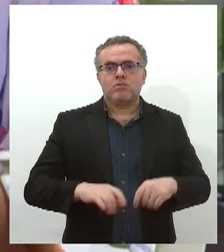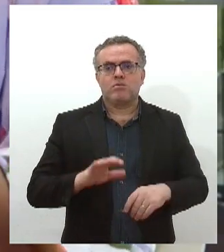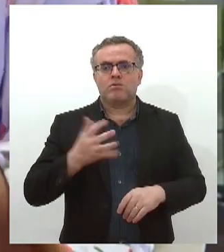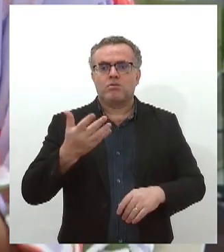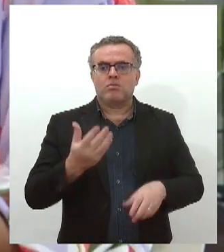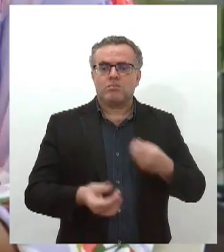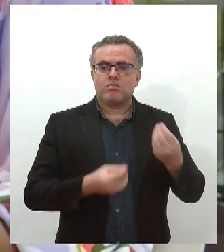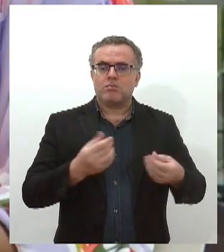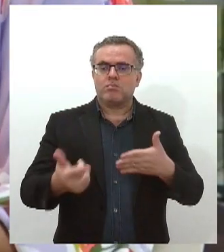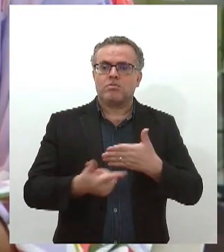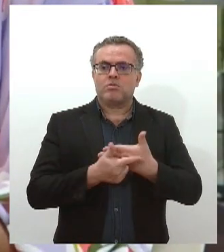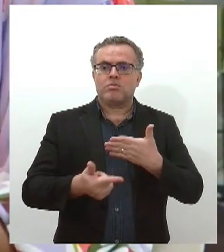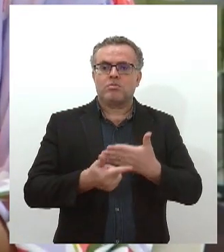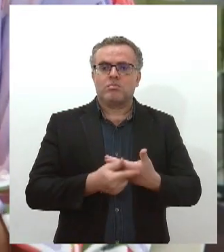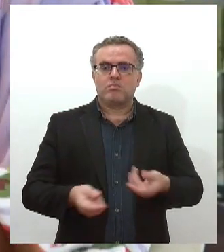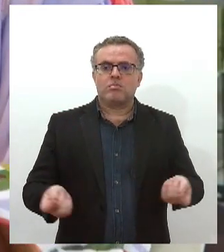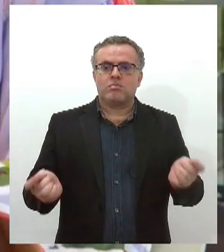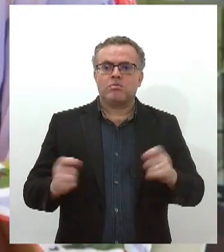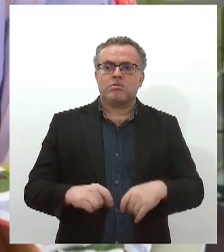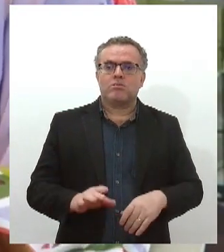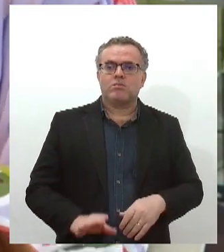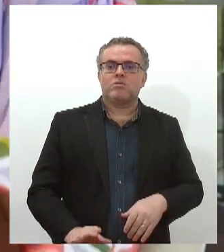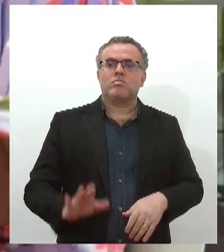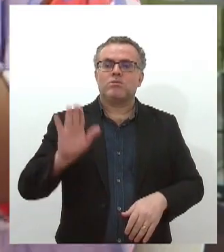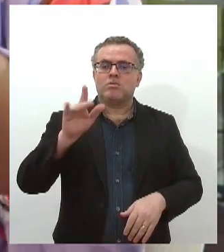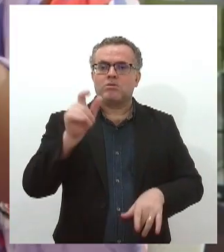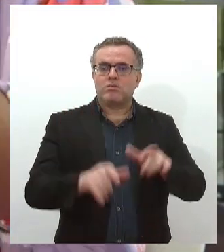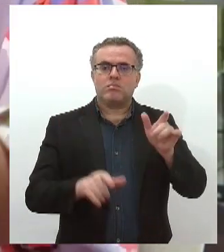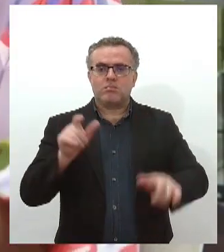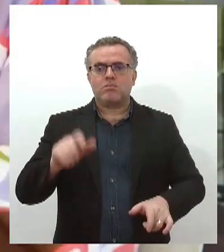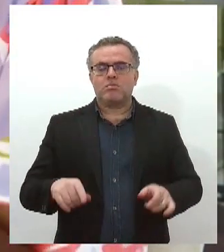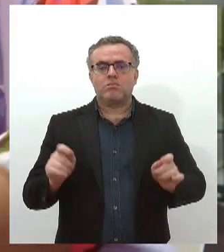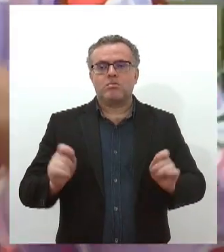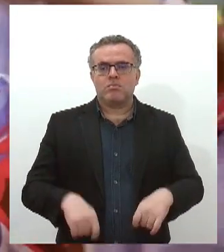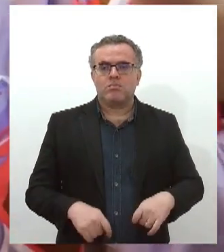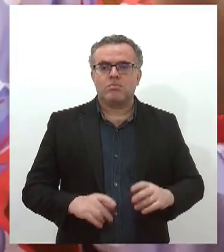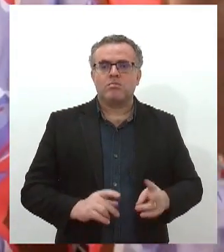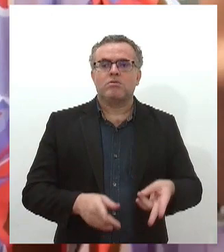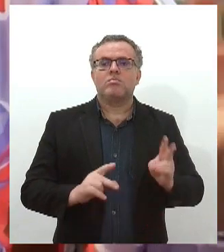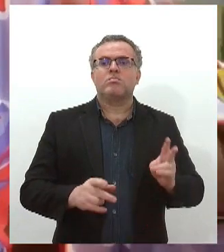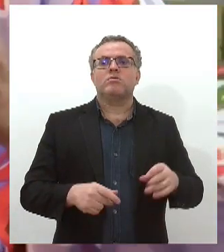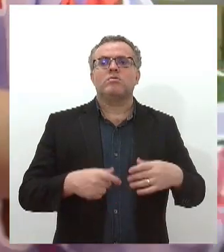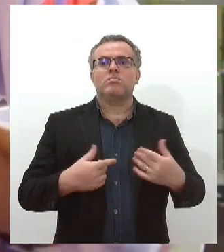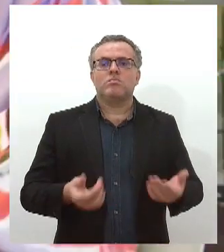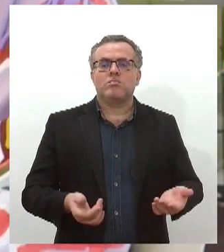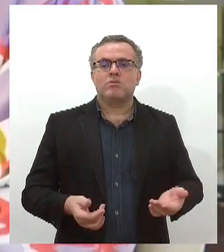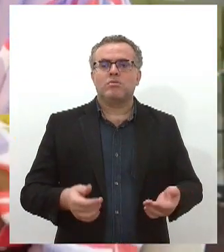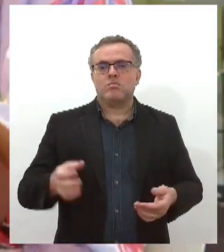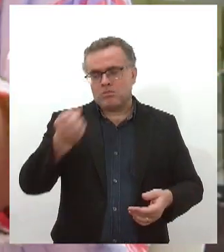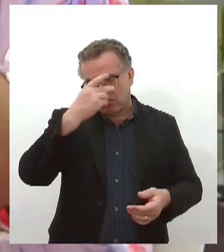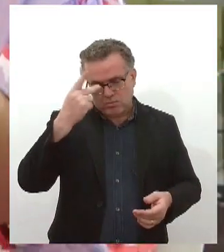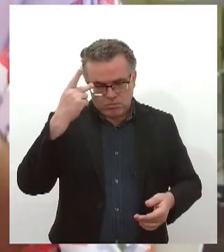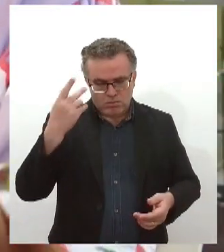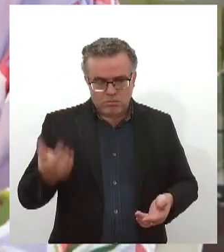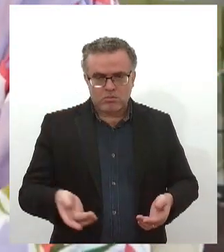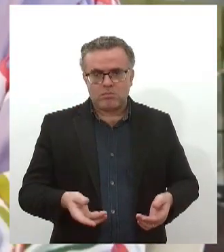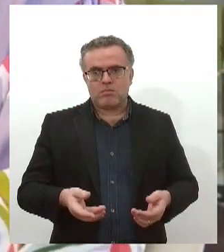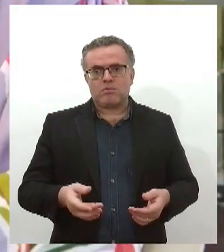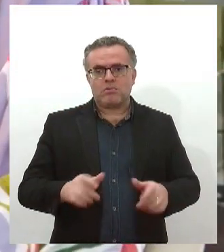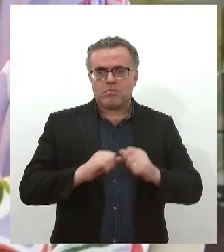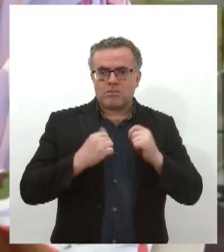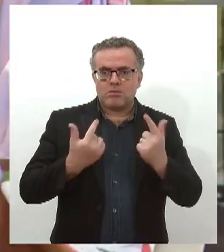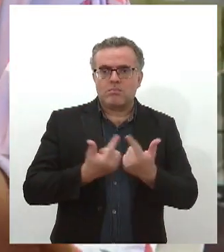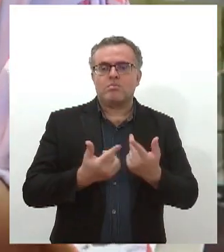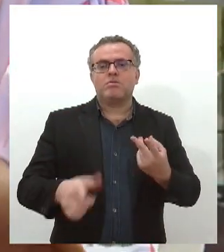é que elas se candidatem mesmo. Se candidatem à esfera municipal, ao nosso legislativo, à esfera